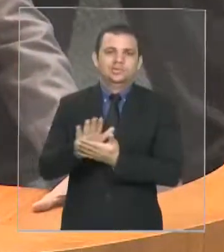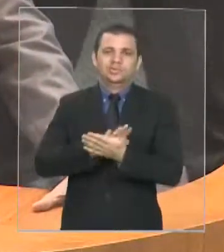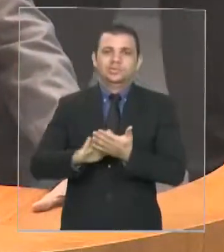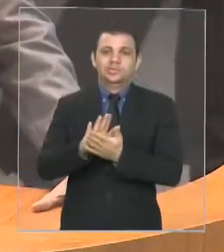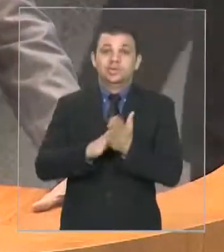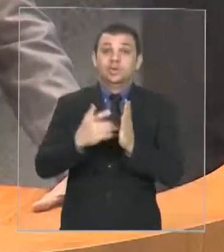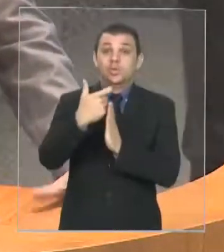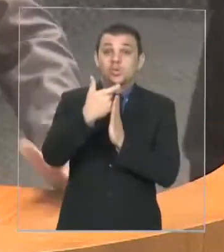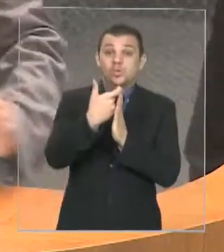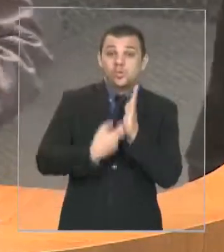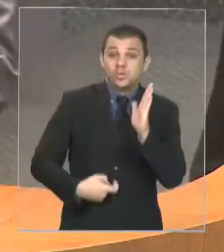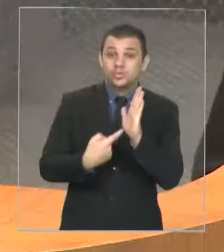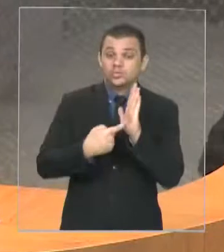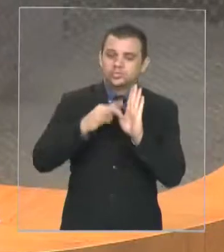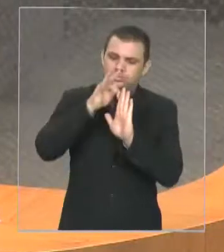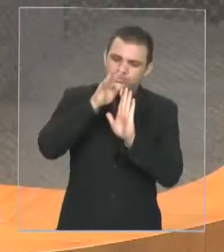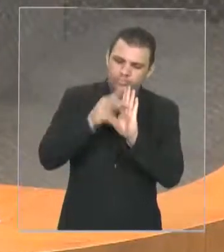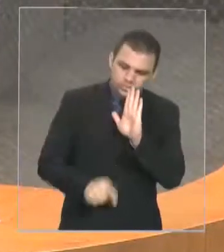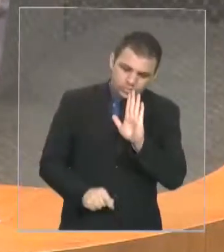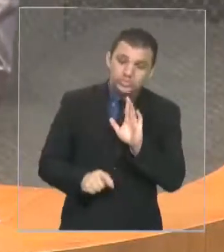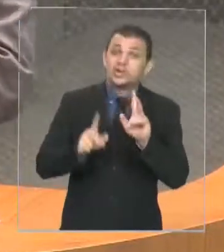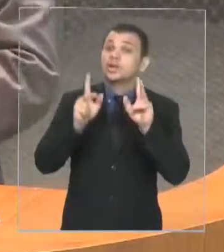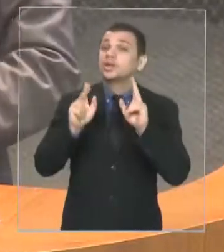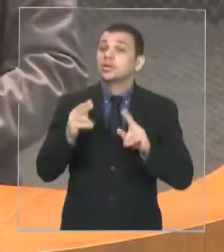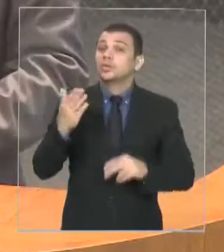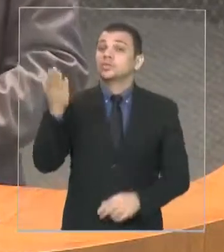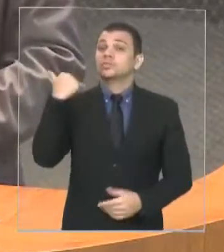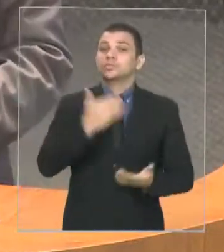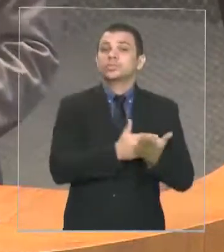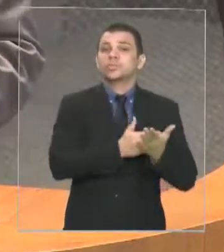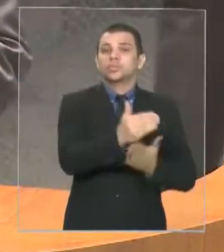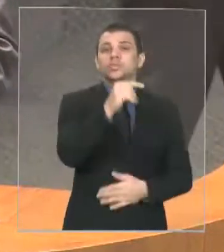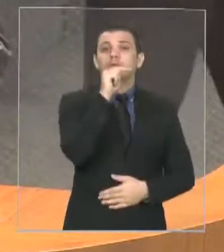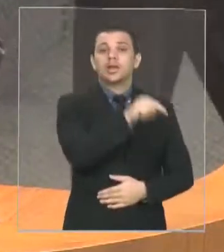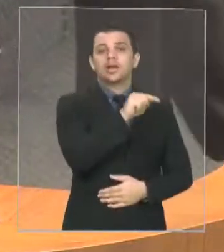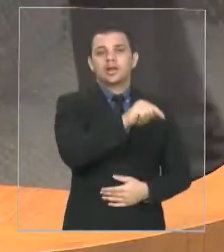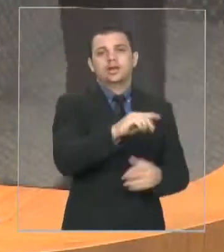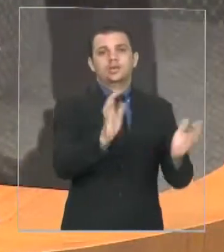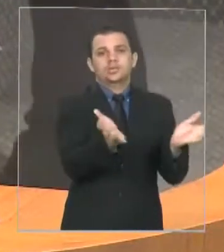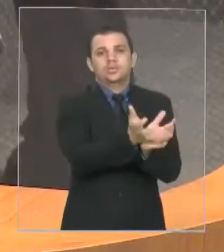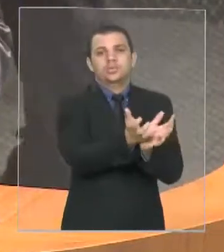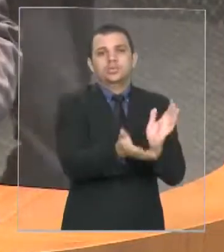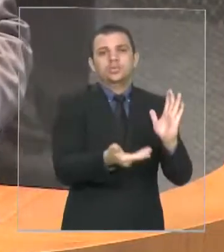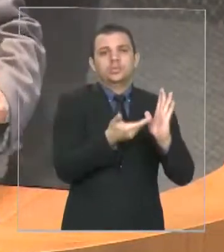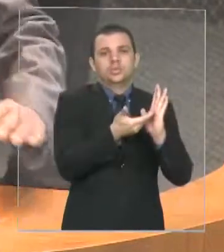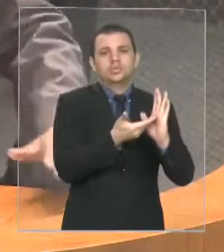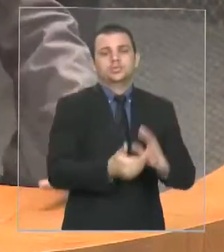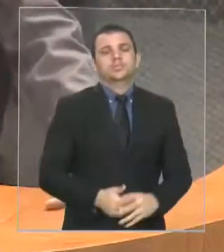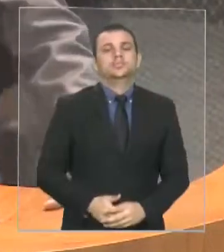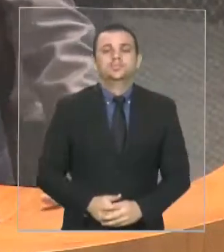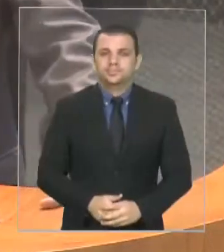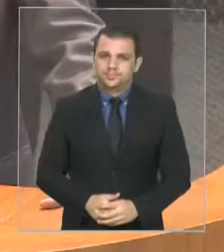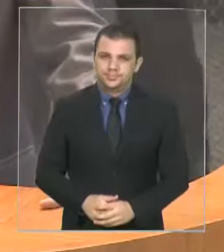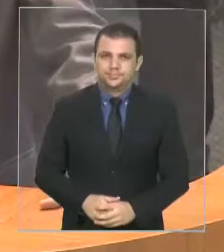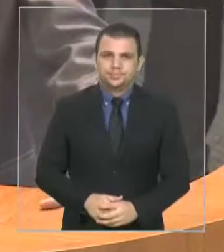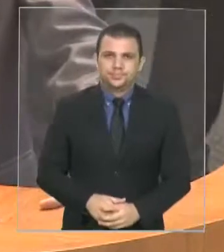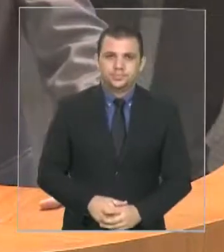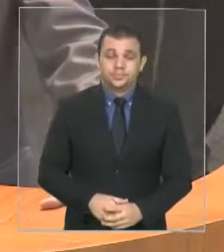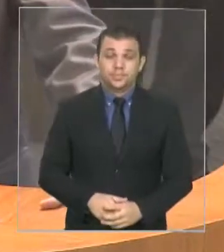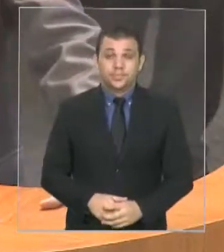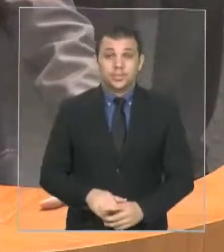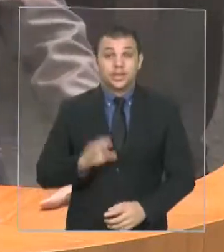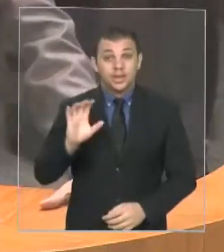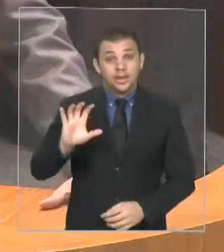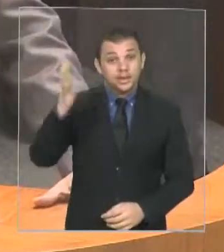texto igual o texto original da Câmara dos Deputados. Essa situação